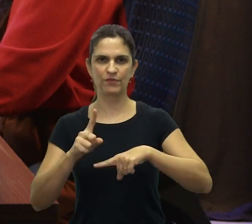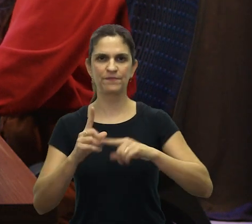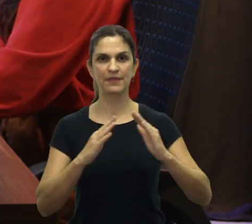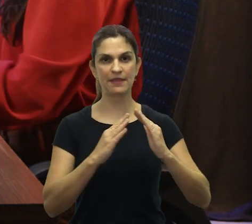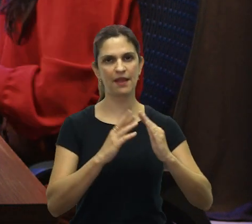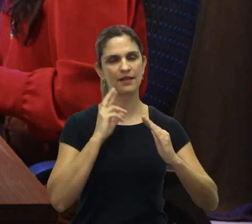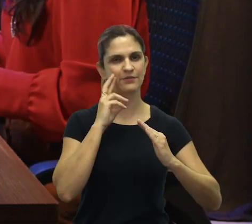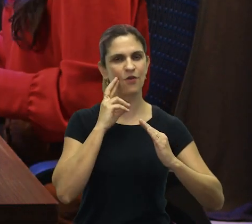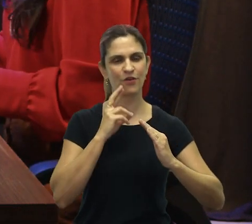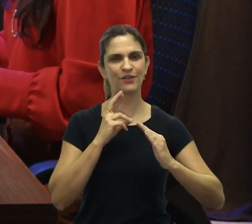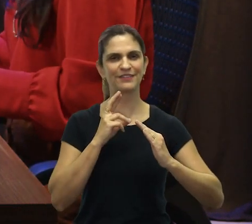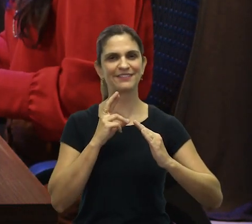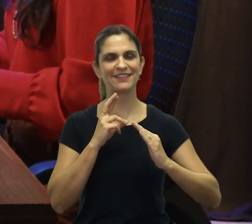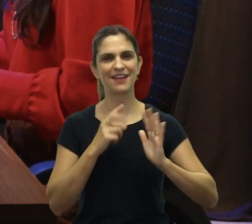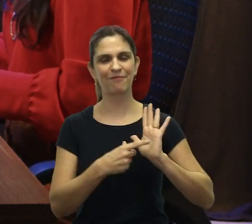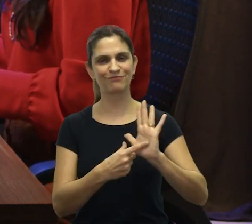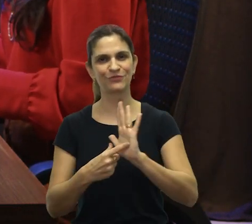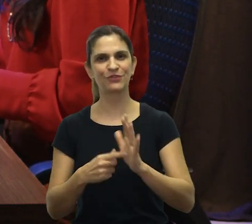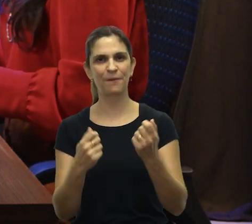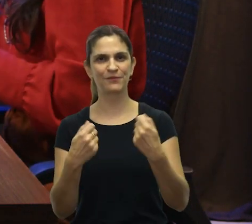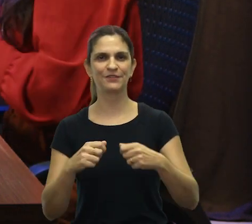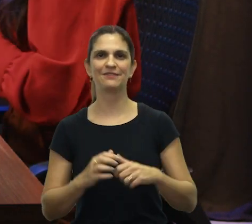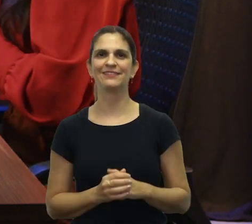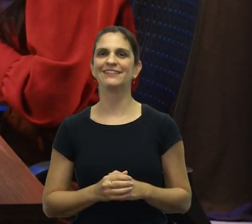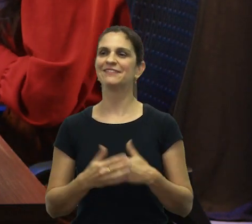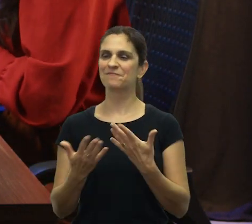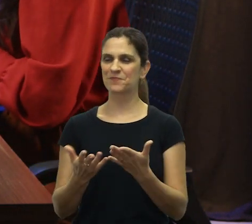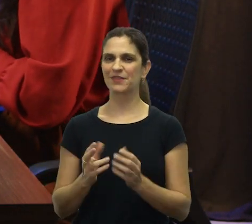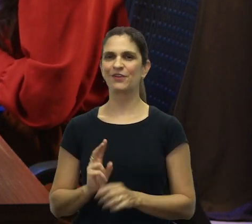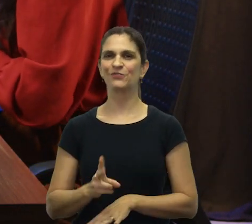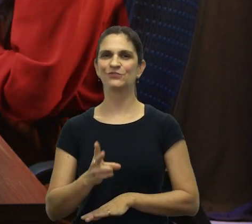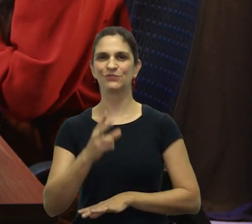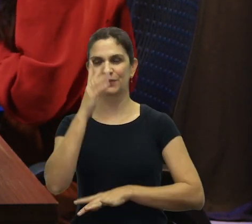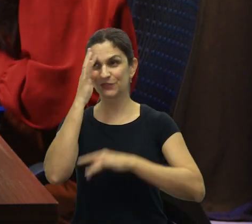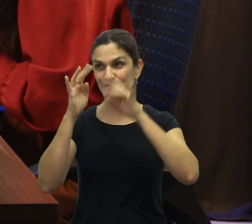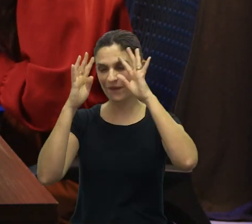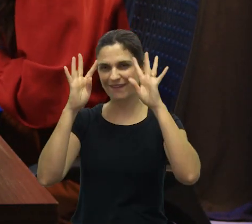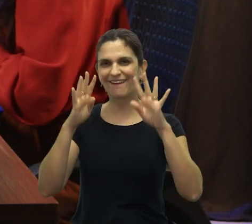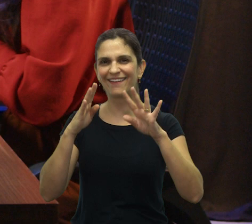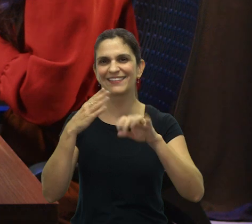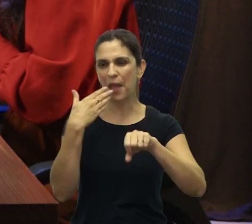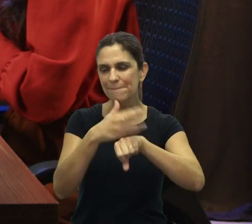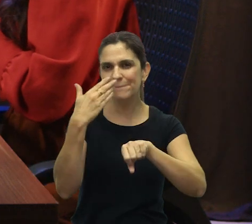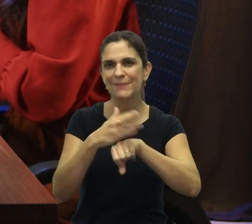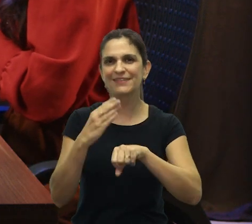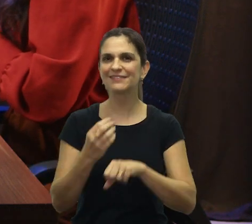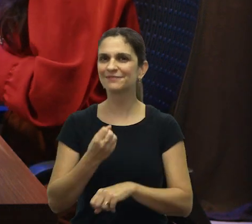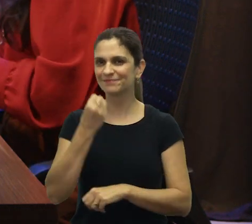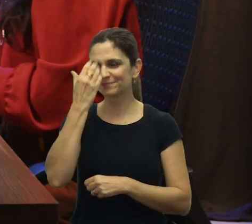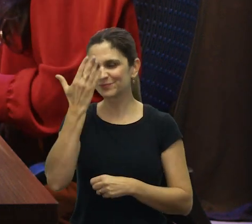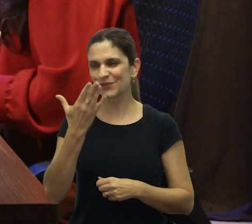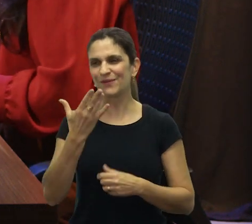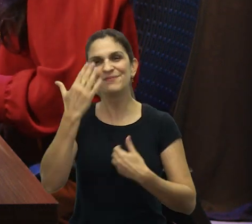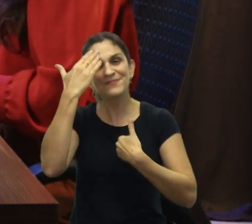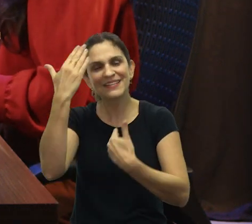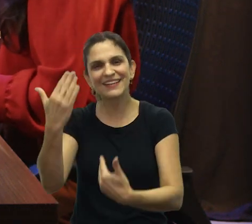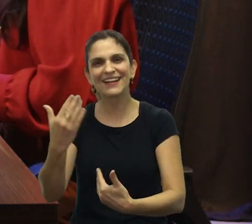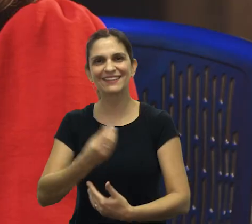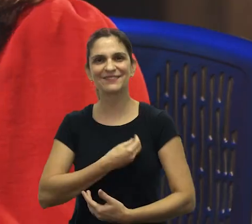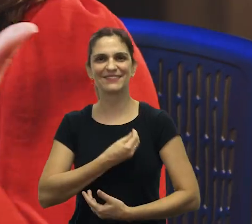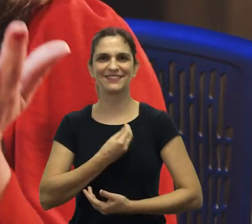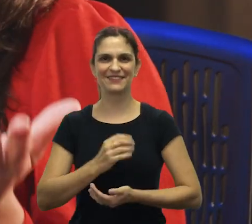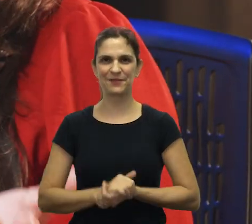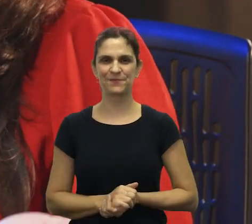Rosa mostrou que é possível fazer isso. Que você continue sonhando e realizando. Obrigada mais uma vez pela sua participação aqui, Dr.